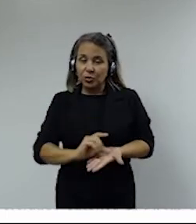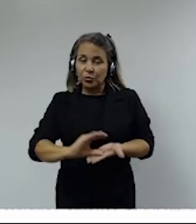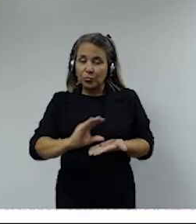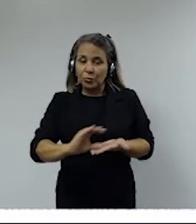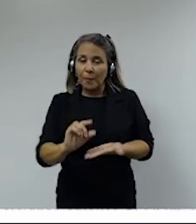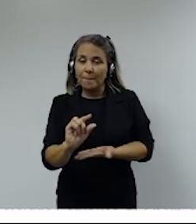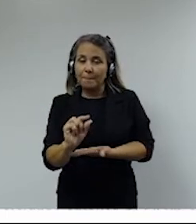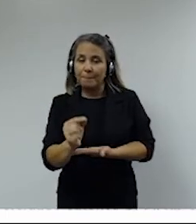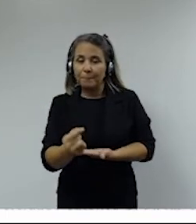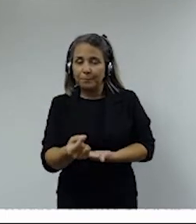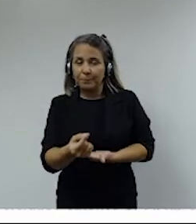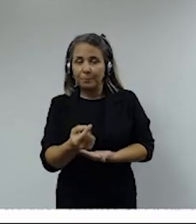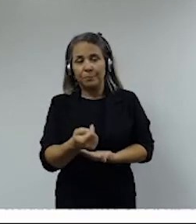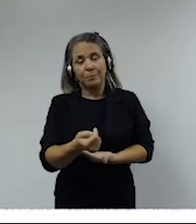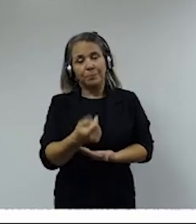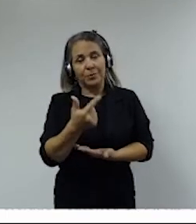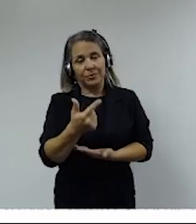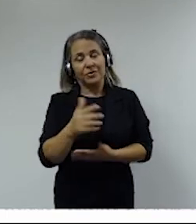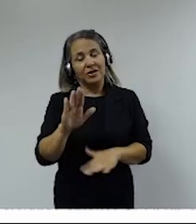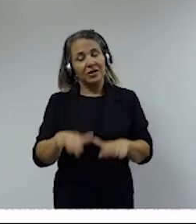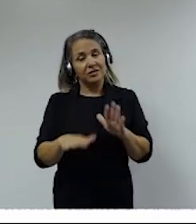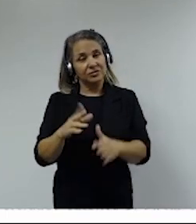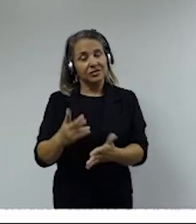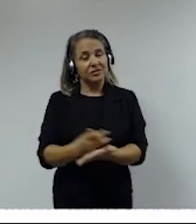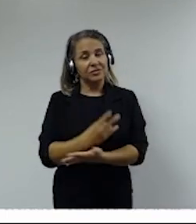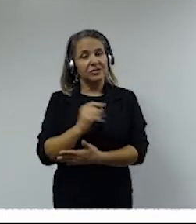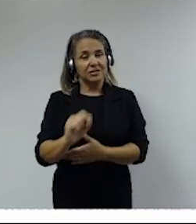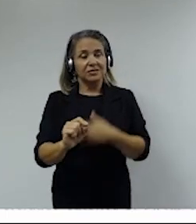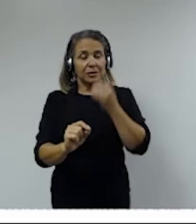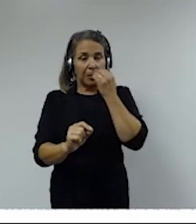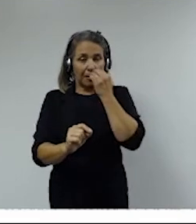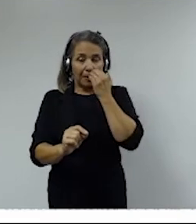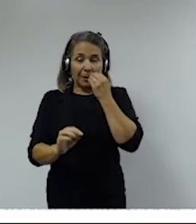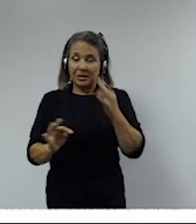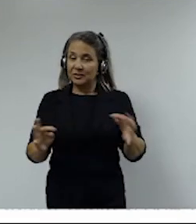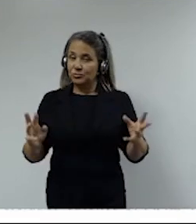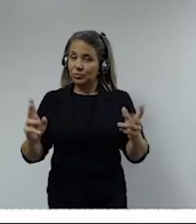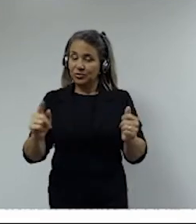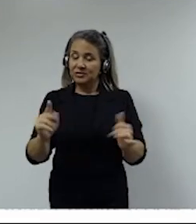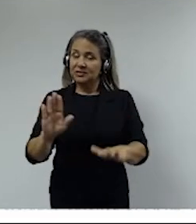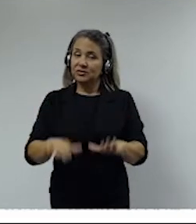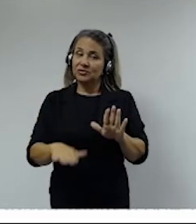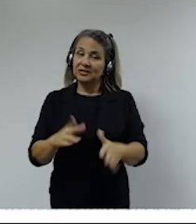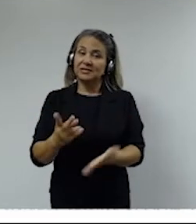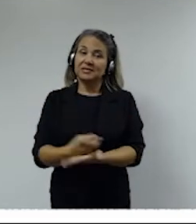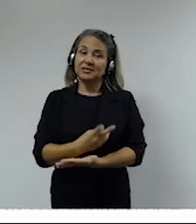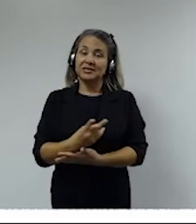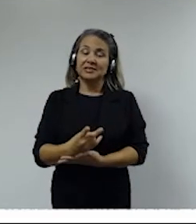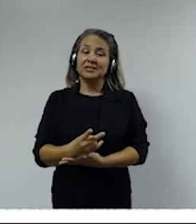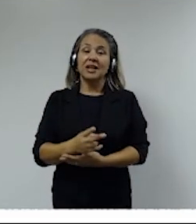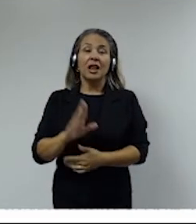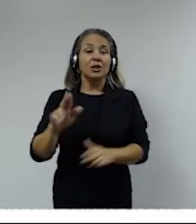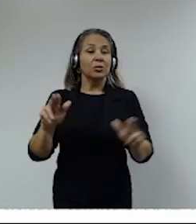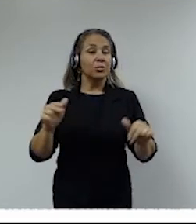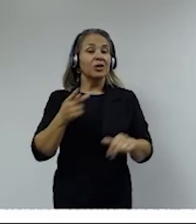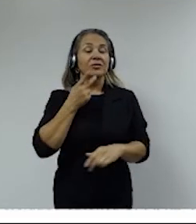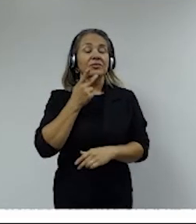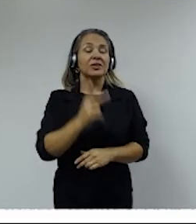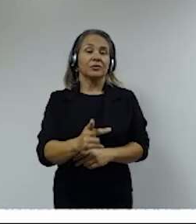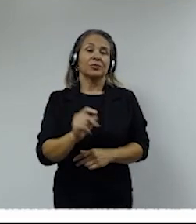que, na grande maioria das vezes, como já disse, aliás, em todas as vezes, hora alguma se falou em